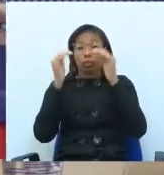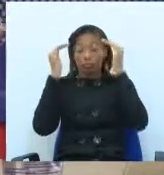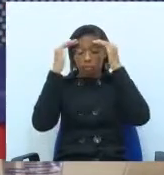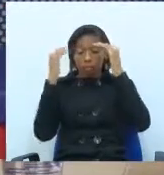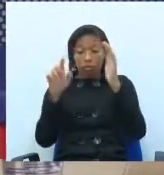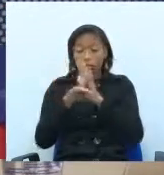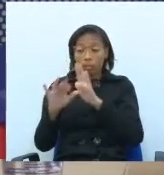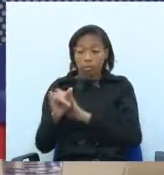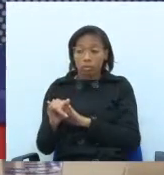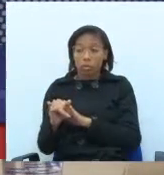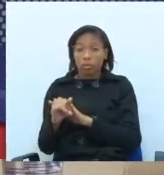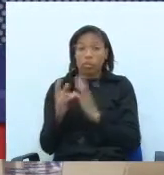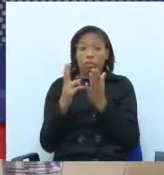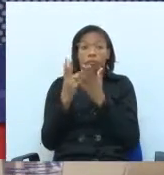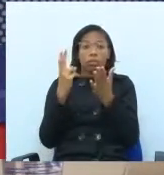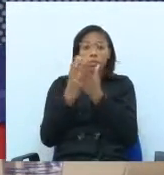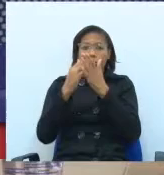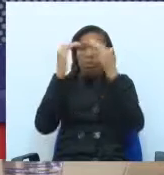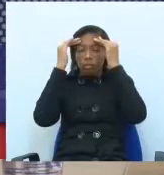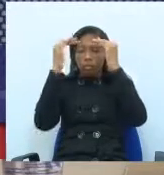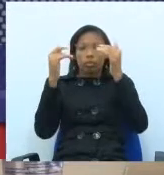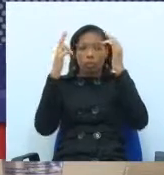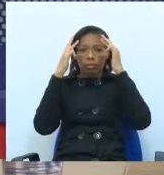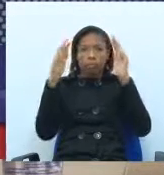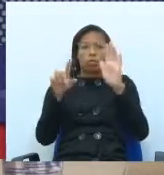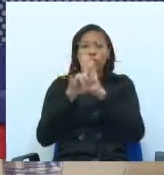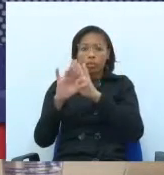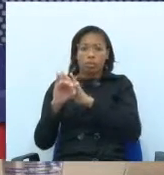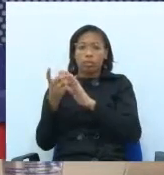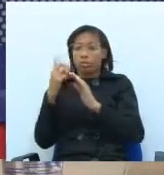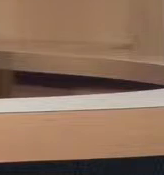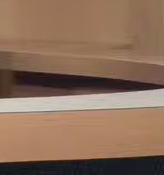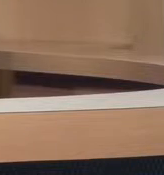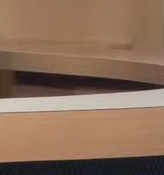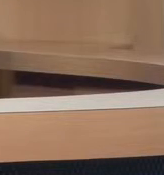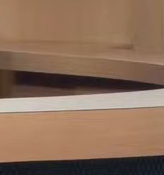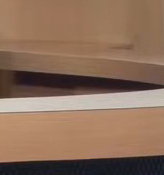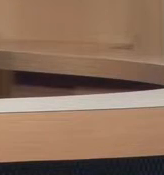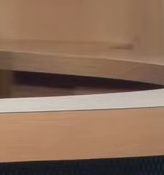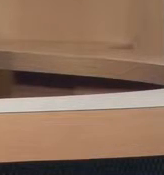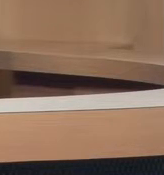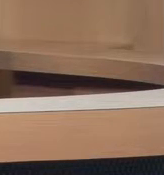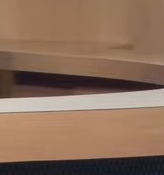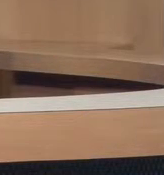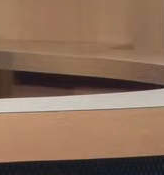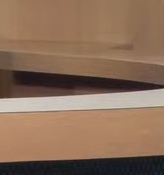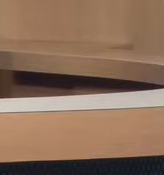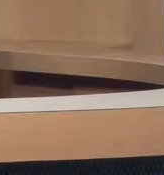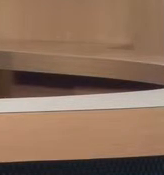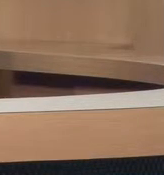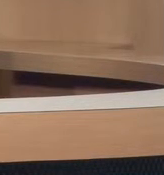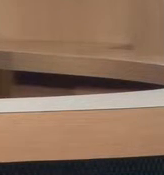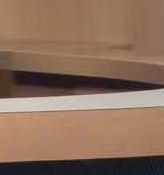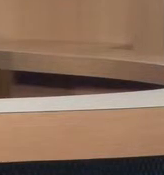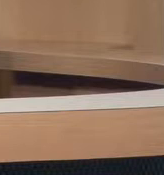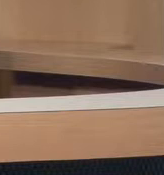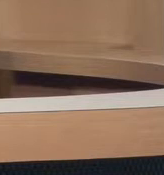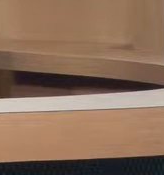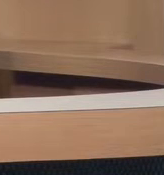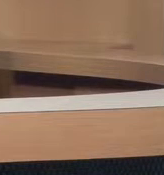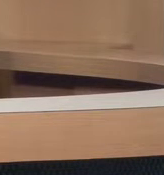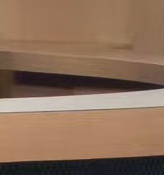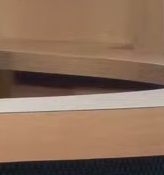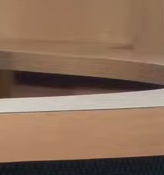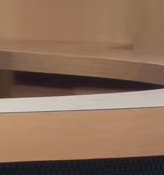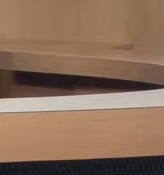e obviamente cumprir a lei de responsabilidade fiscal sem atingir o limite máximo. Já o presidente da Comissão de Finanças, Paulo Sérgio